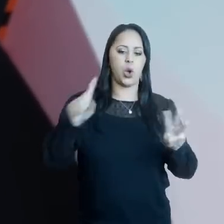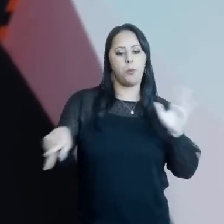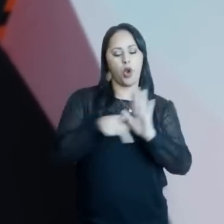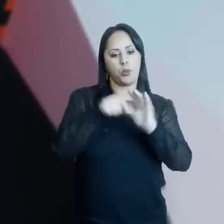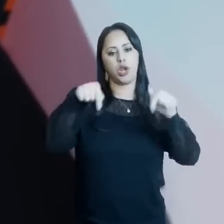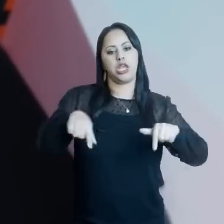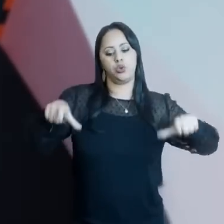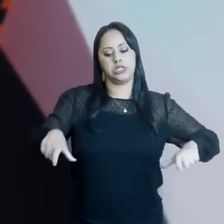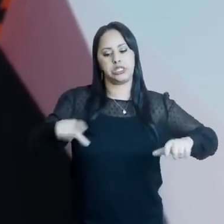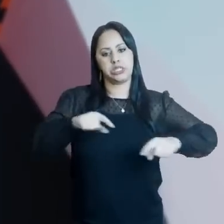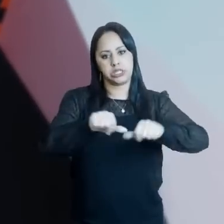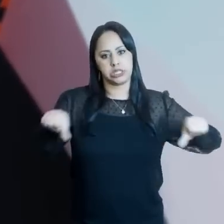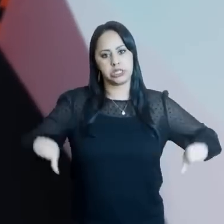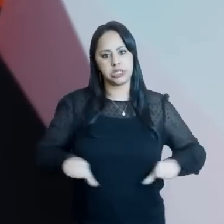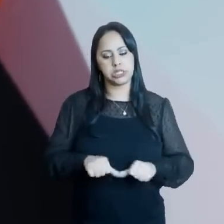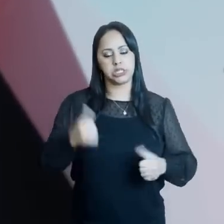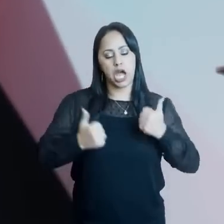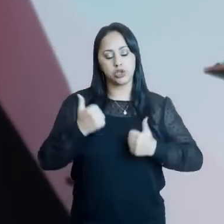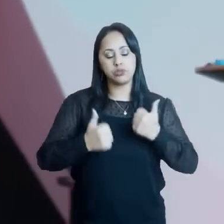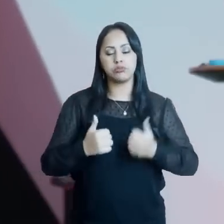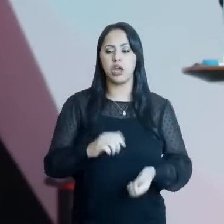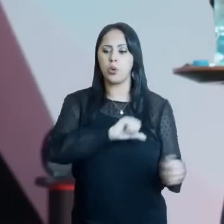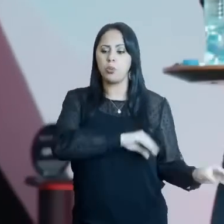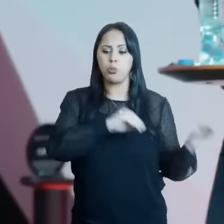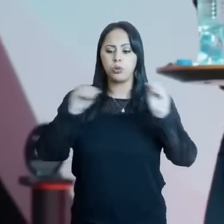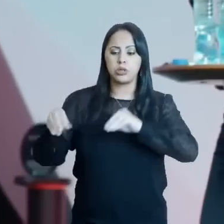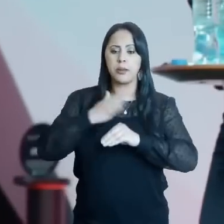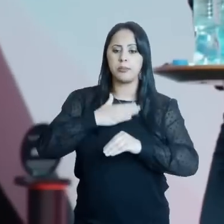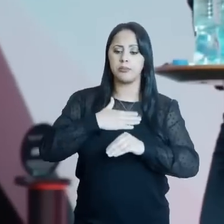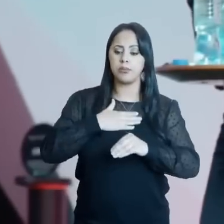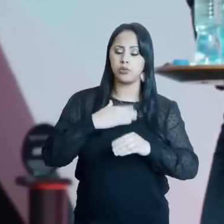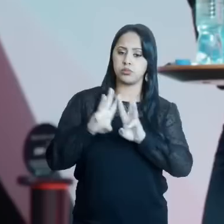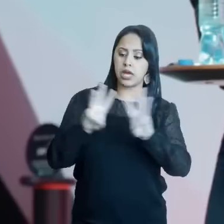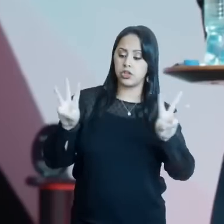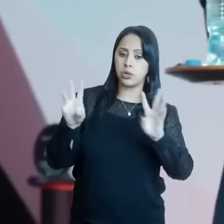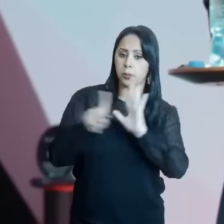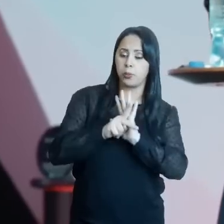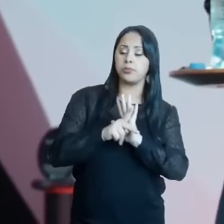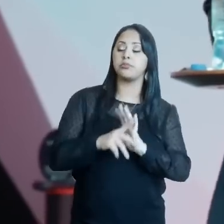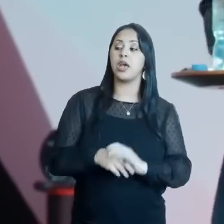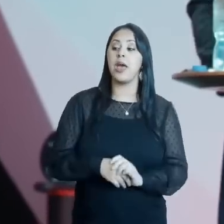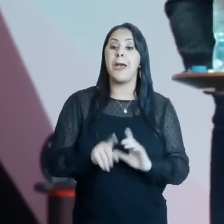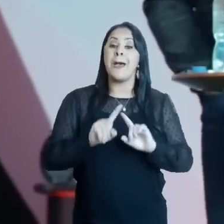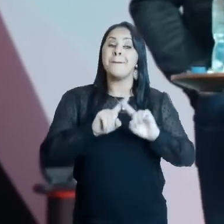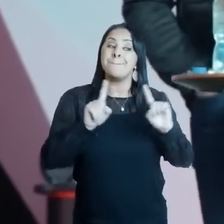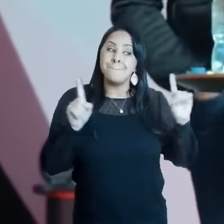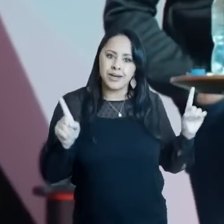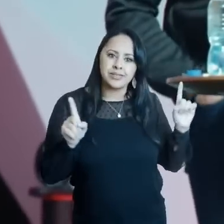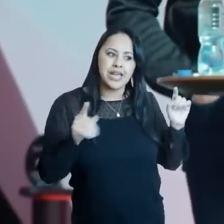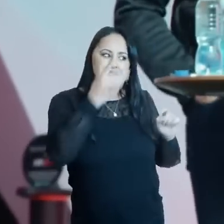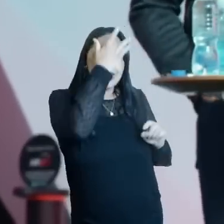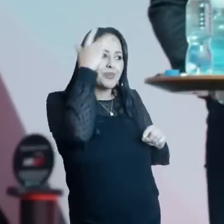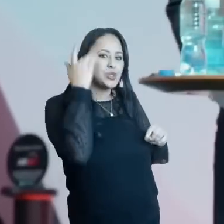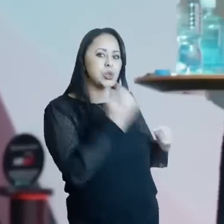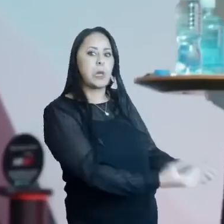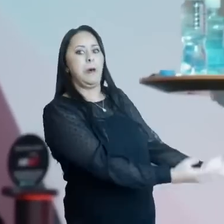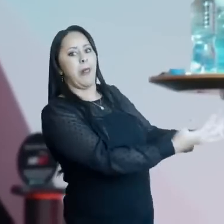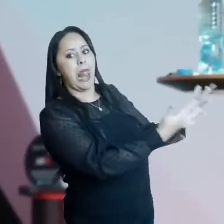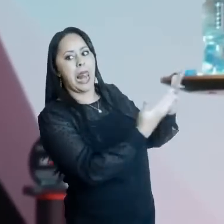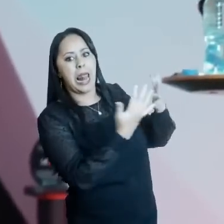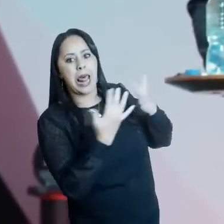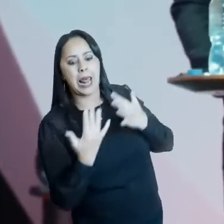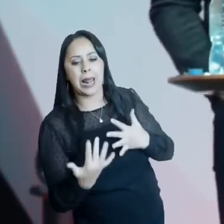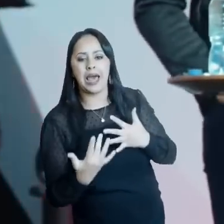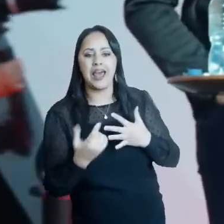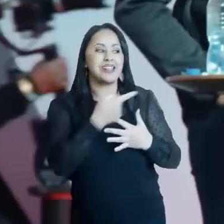dela. Aí eu fui mudar para a minha plataforma para poder receber. Só que aí aquelas pessoas que já tinham vindo tudo alvoroçada, agora elas achavam